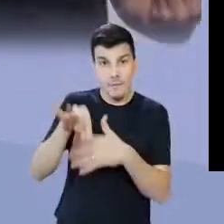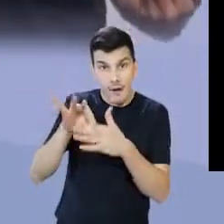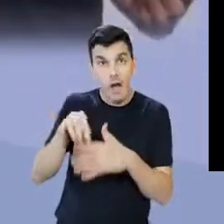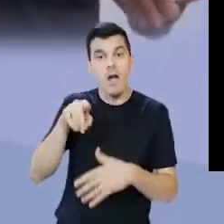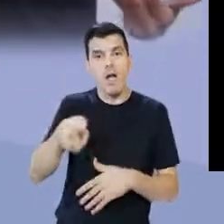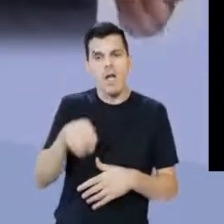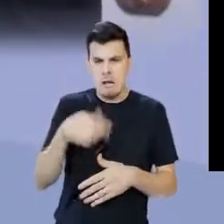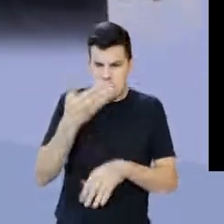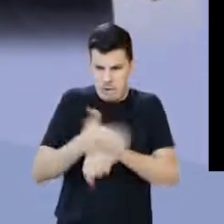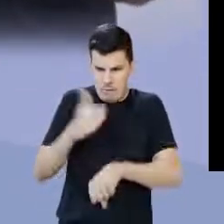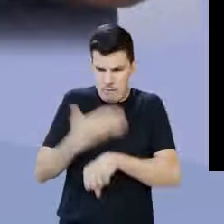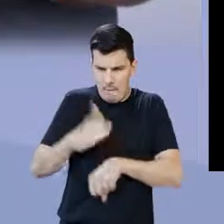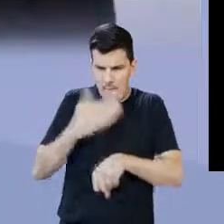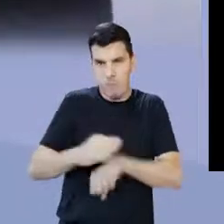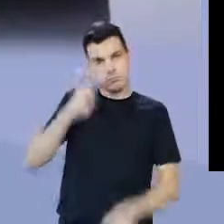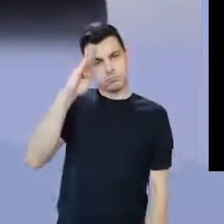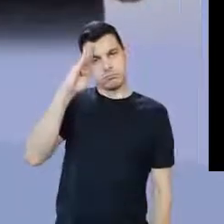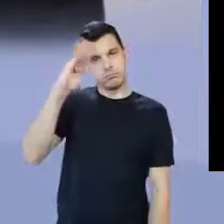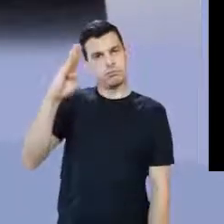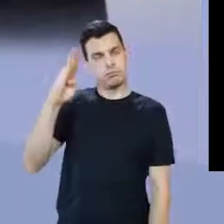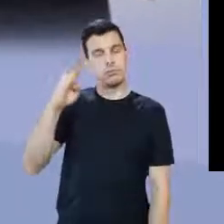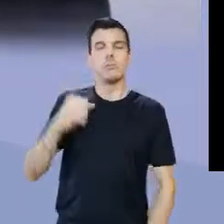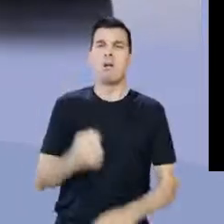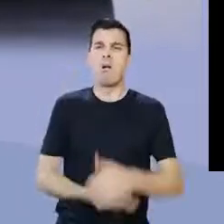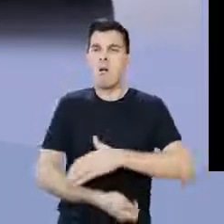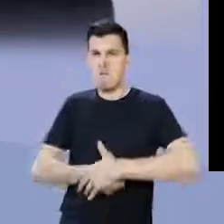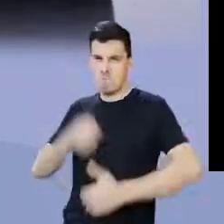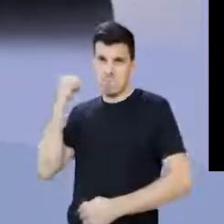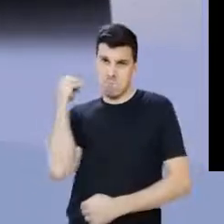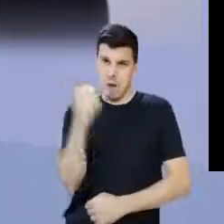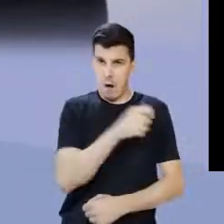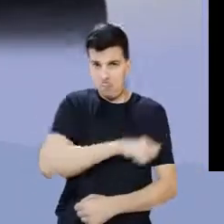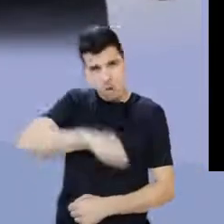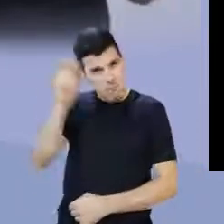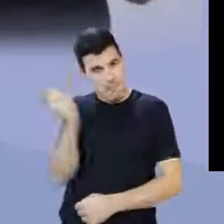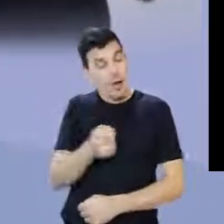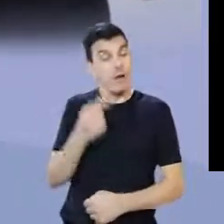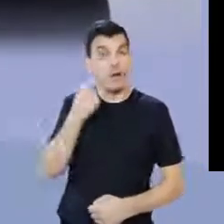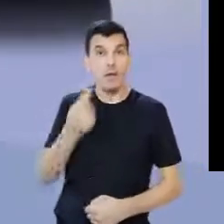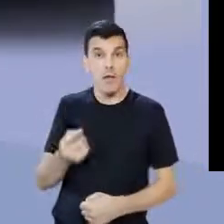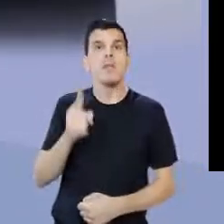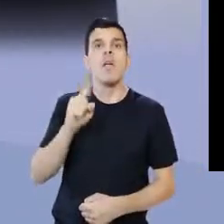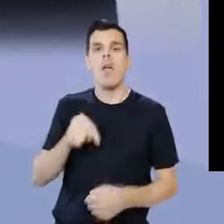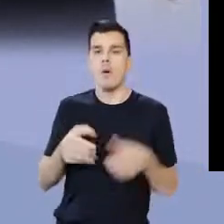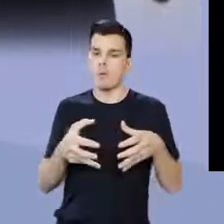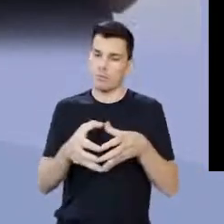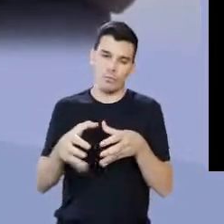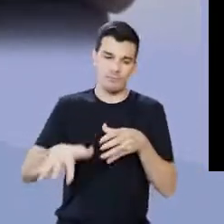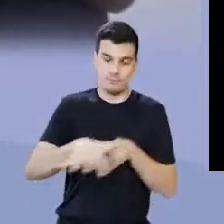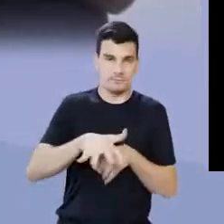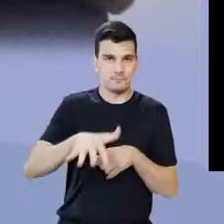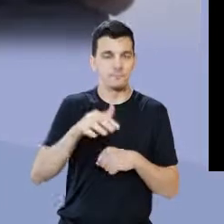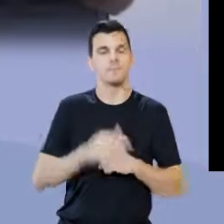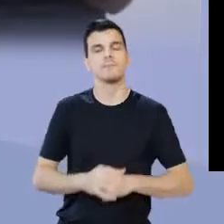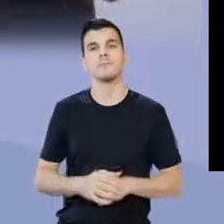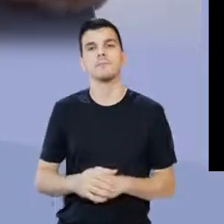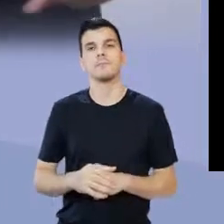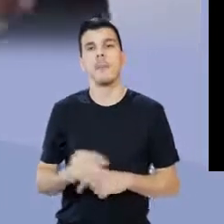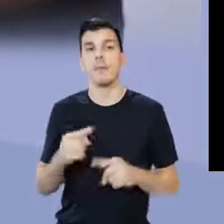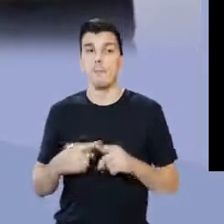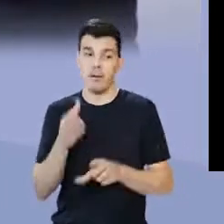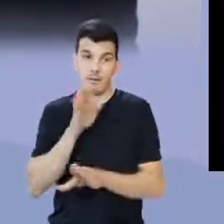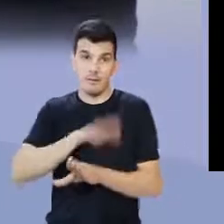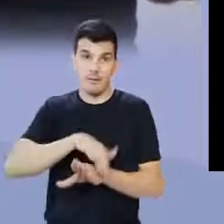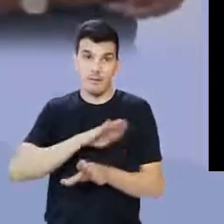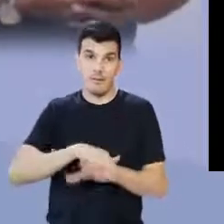nascimento a ser um cidadão de guerra, a guerrear, a brigar. Esse é o mundo espartano. Mas do